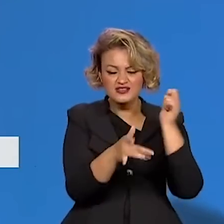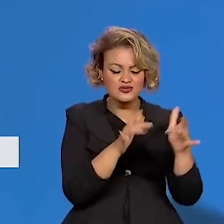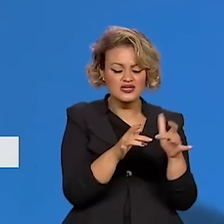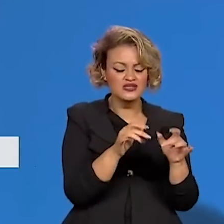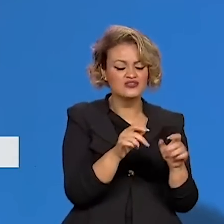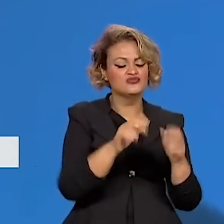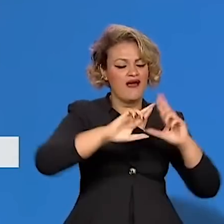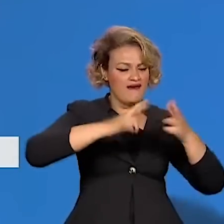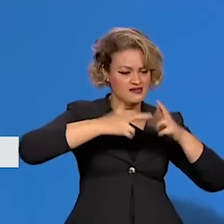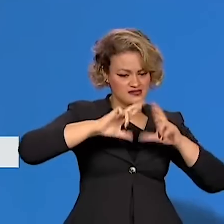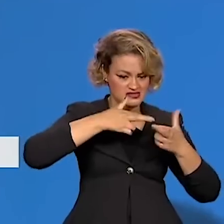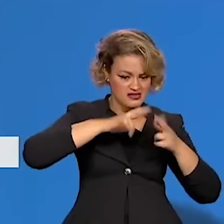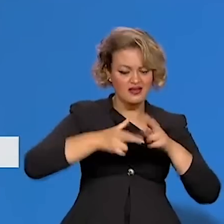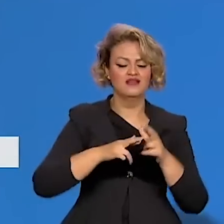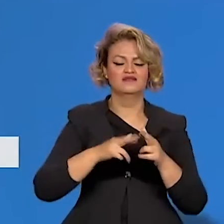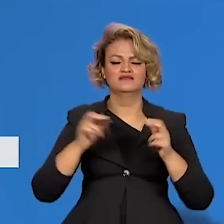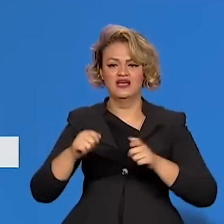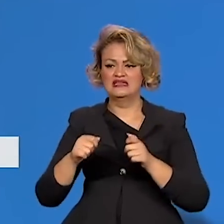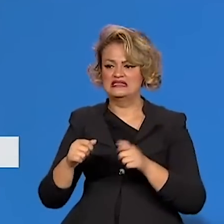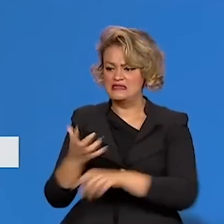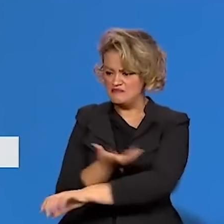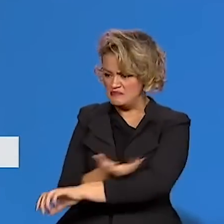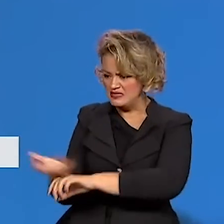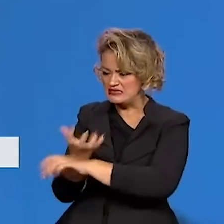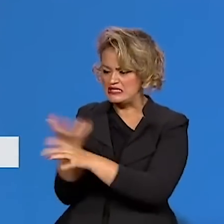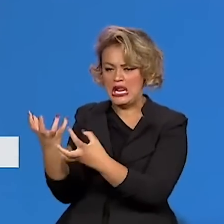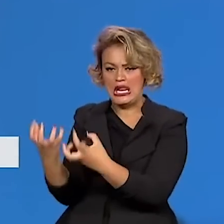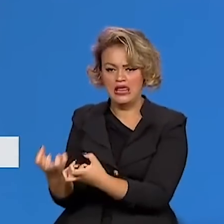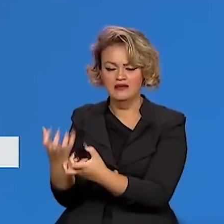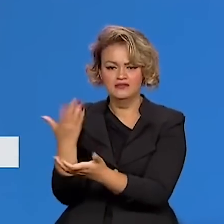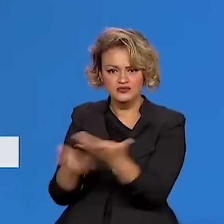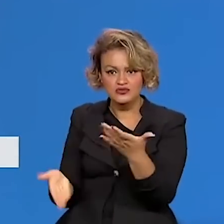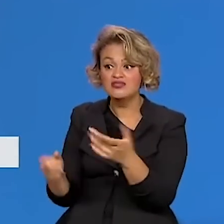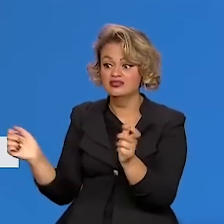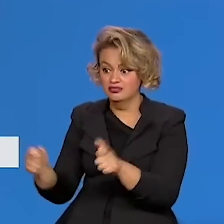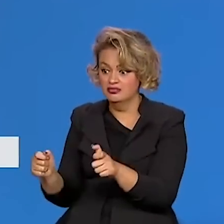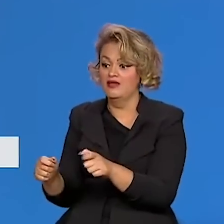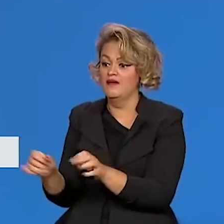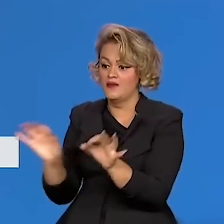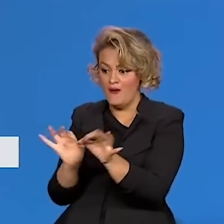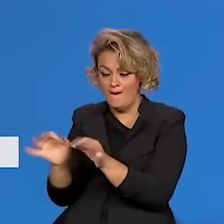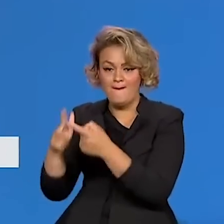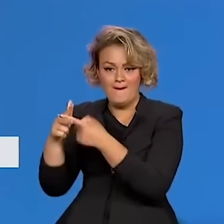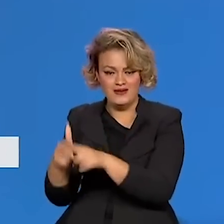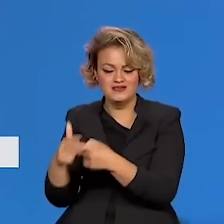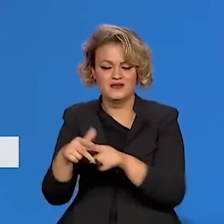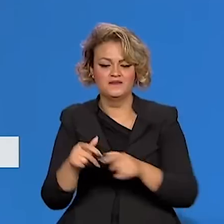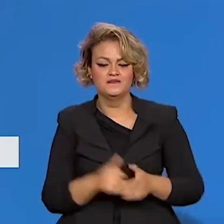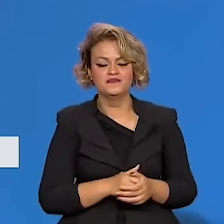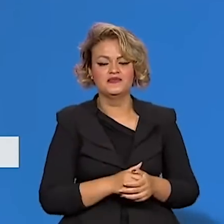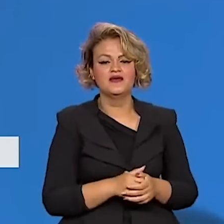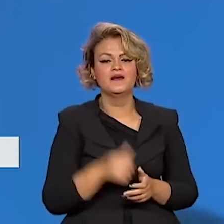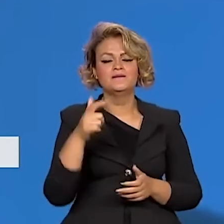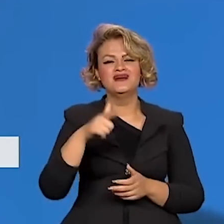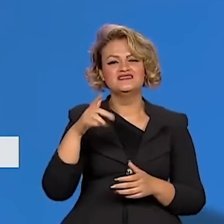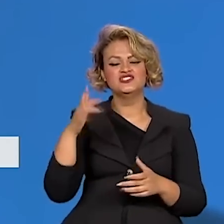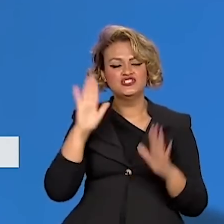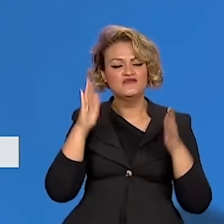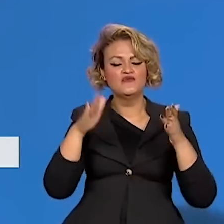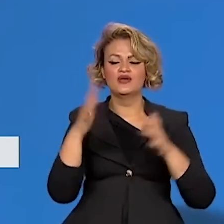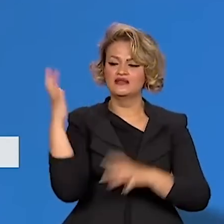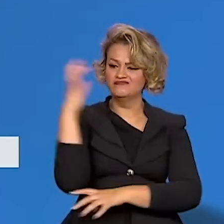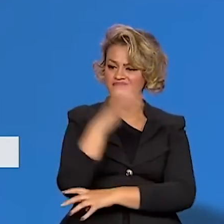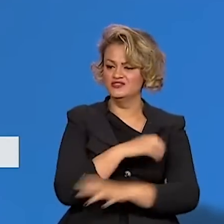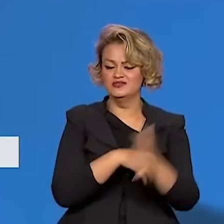hectares de pastagem em terra degradadas estamos retomando o combate ao desmatamento